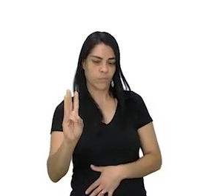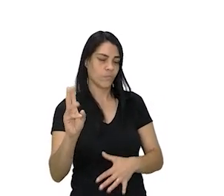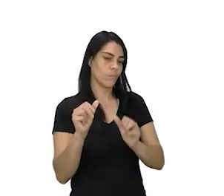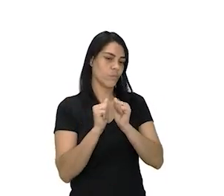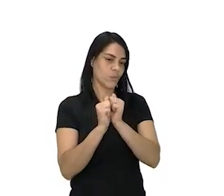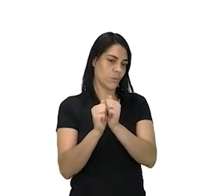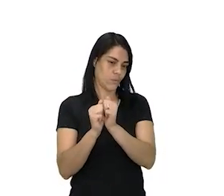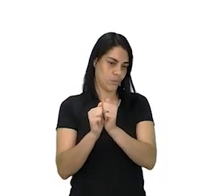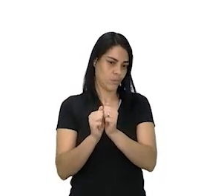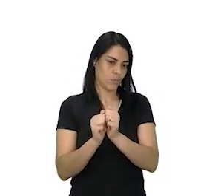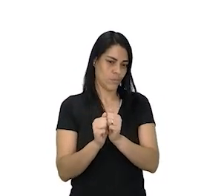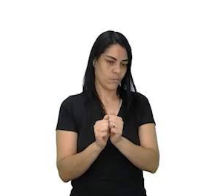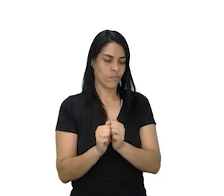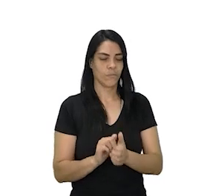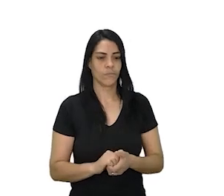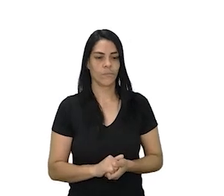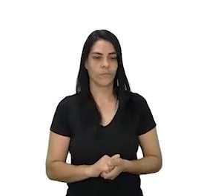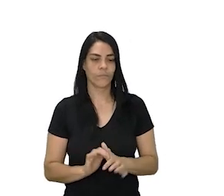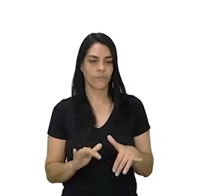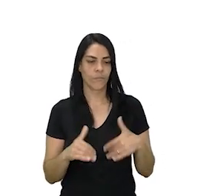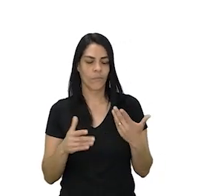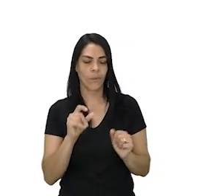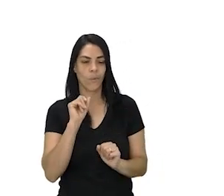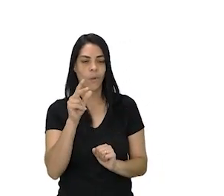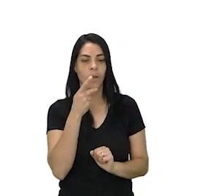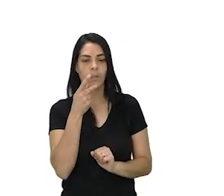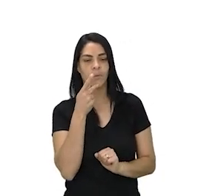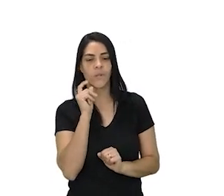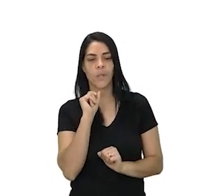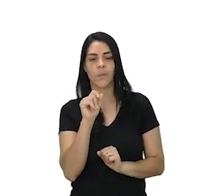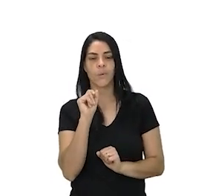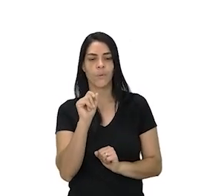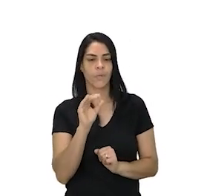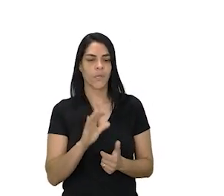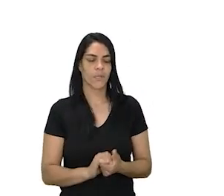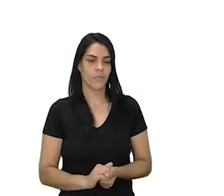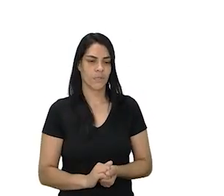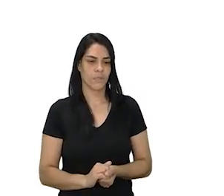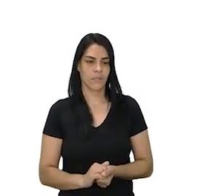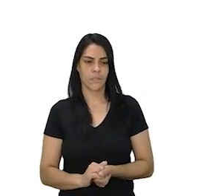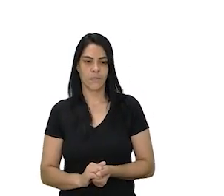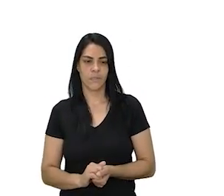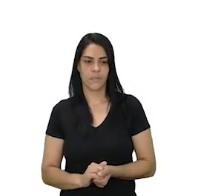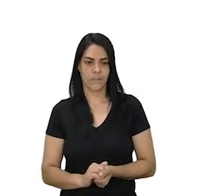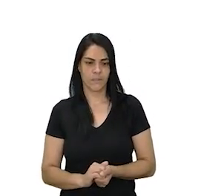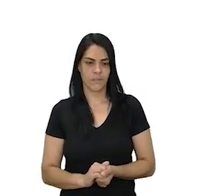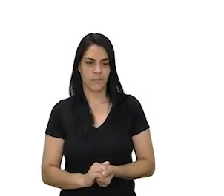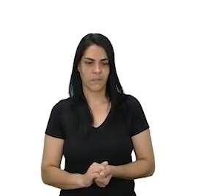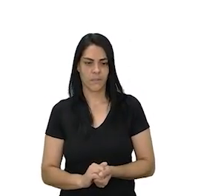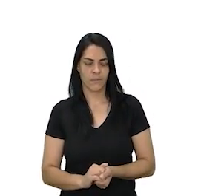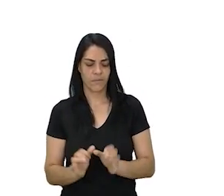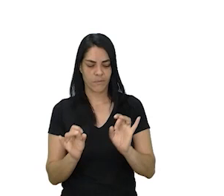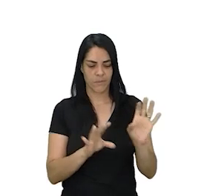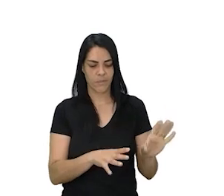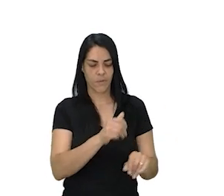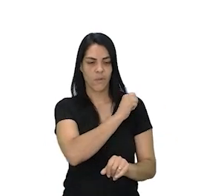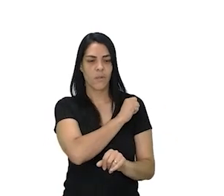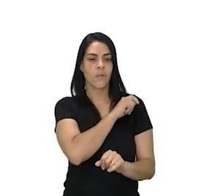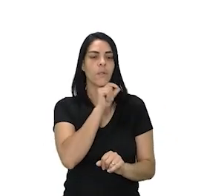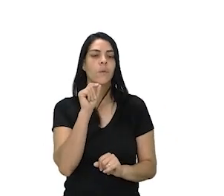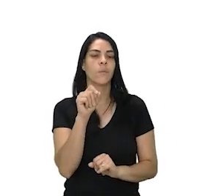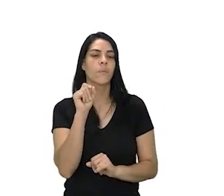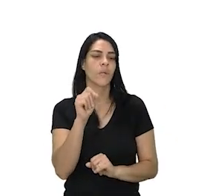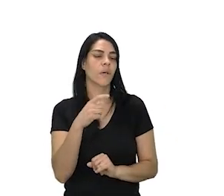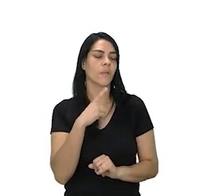desses lugares aqui. Então, o que eu estou dizendo aqui? No fundo, é chamar a atenção dos alunos para isso. Eu não tenho uma